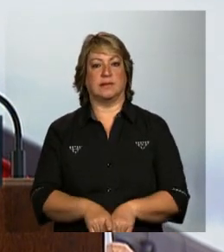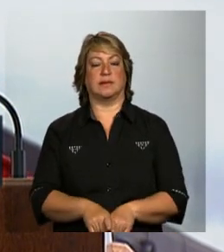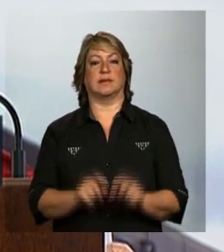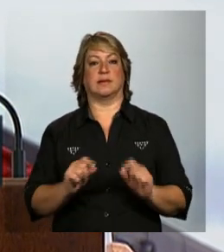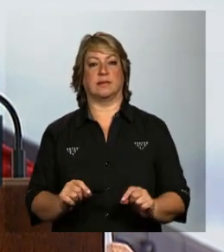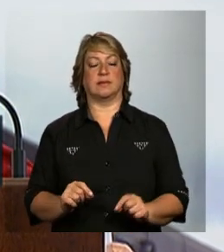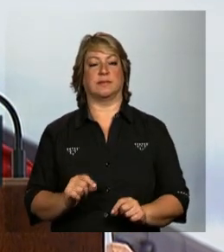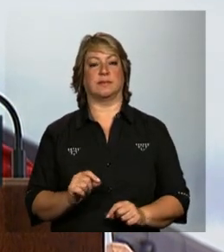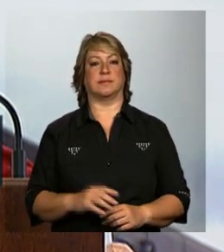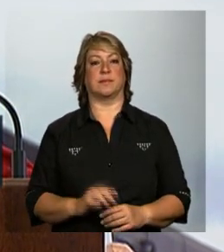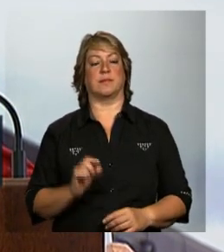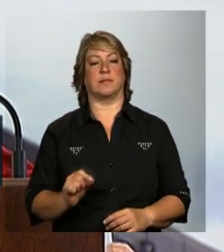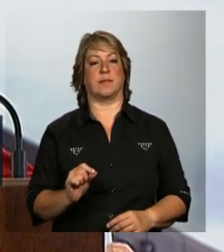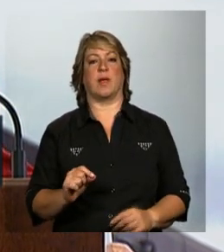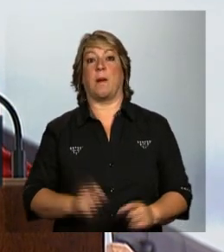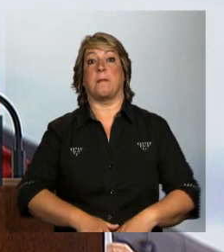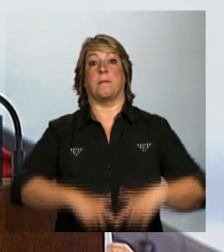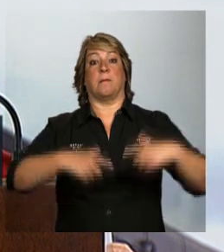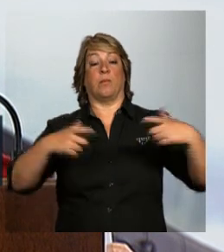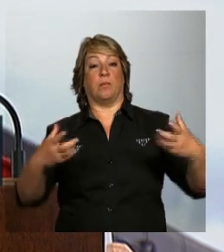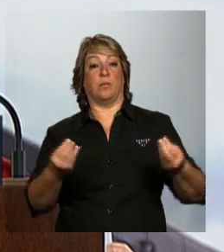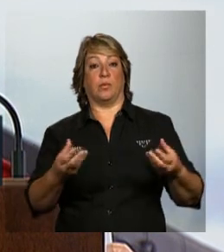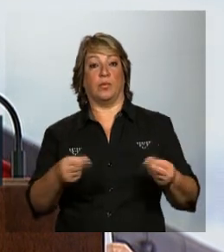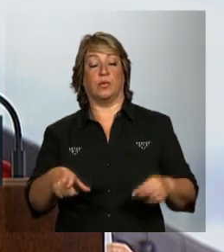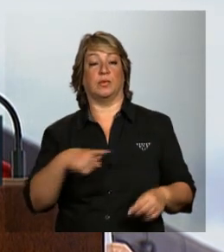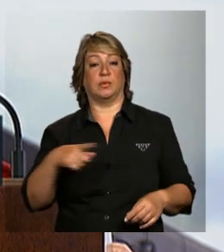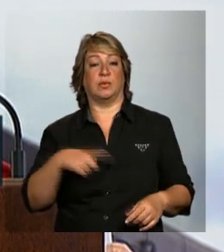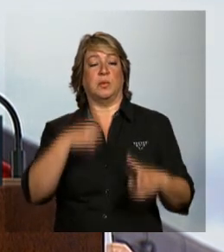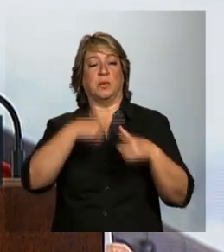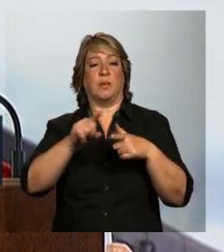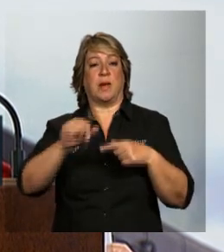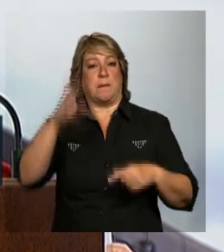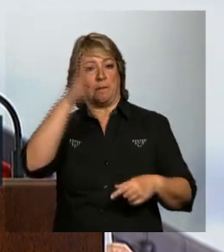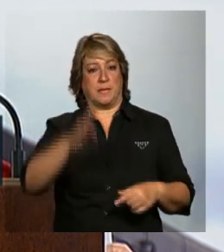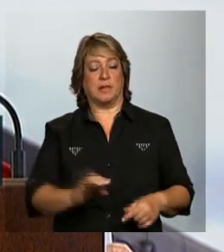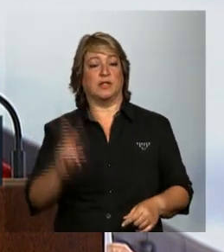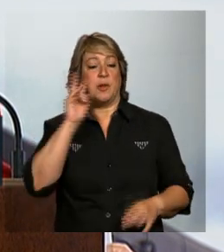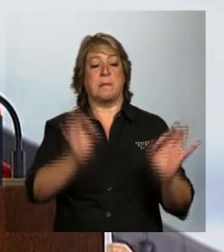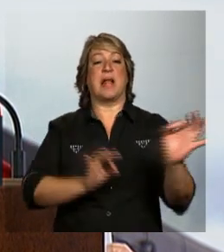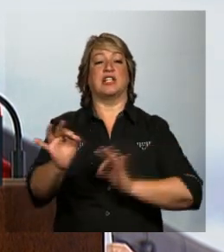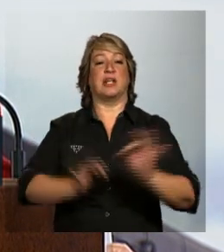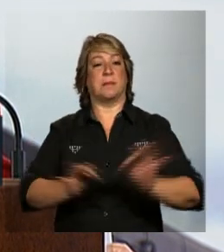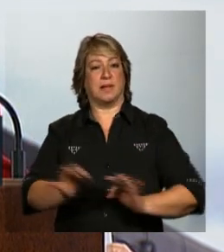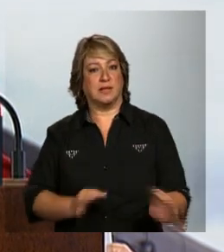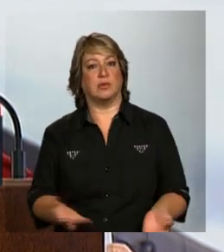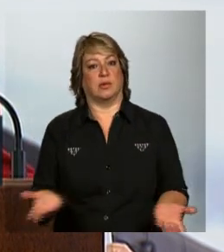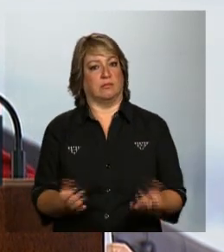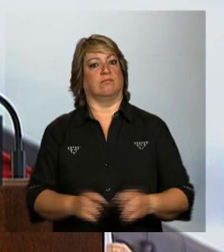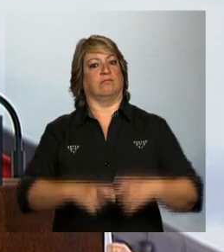que Pese a enorme lacuna existente no país no que se refere à planejamento